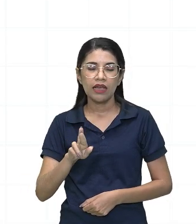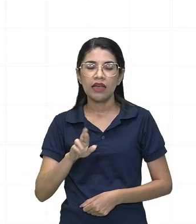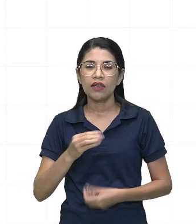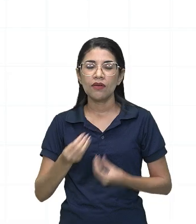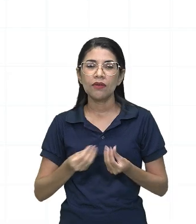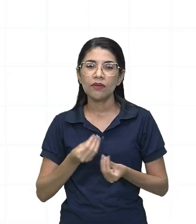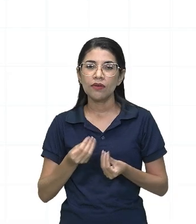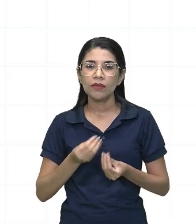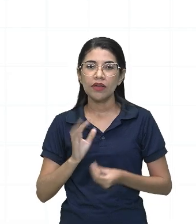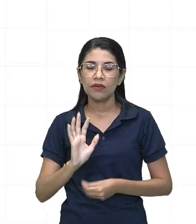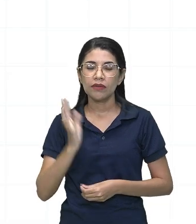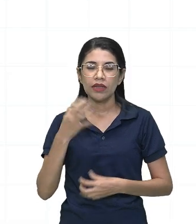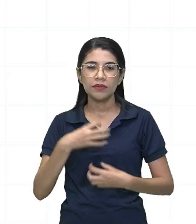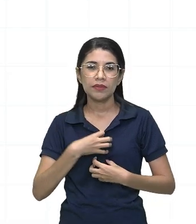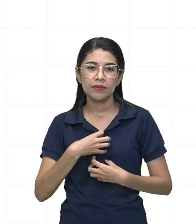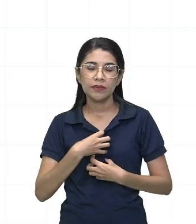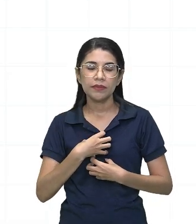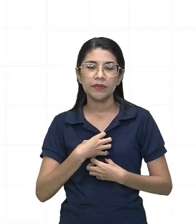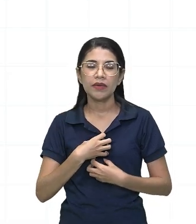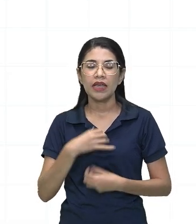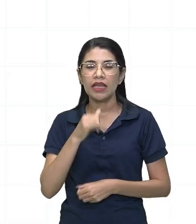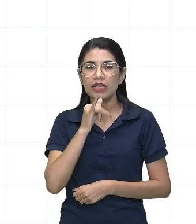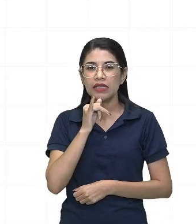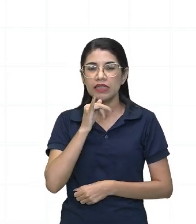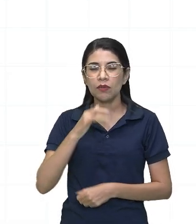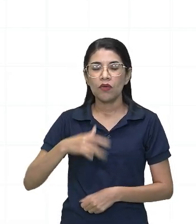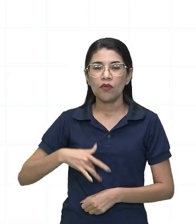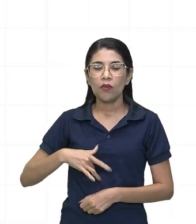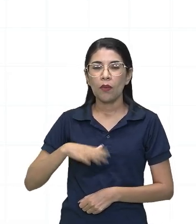órgãos, né? Como o baço e o